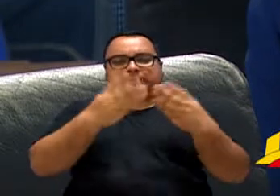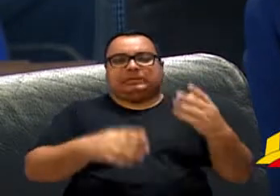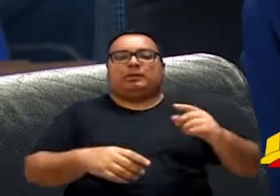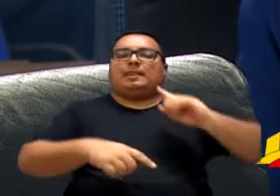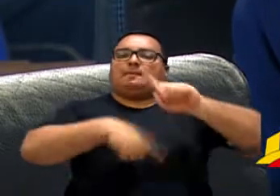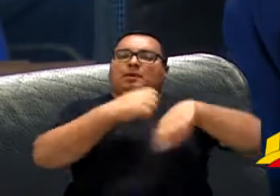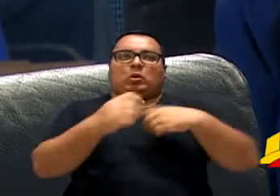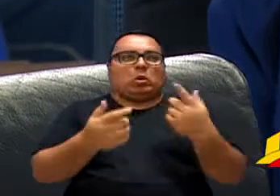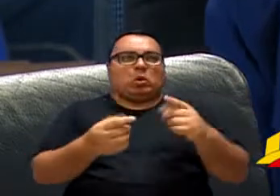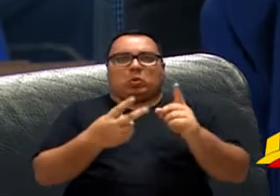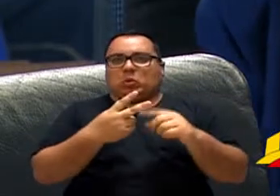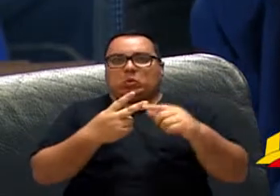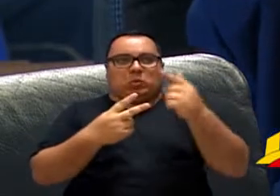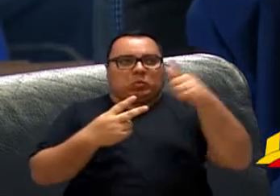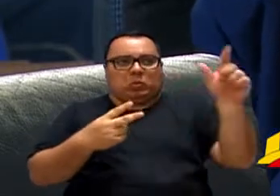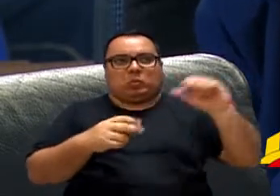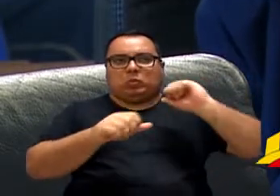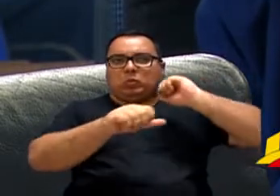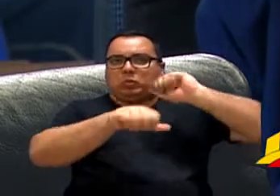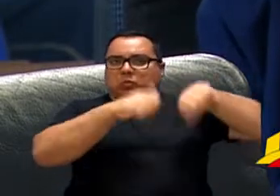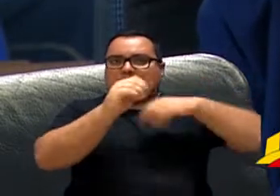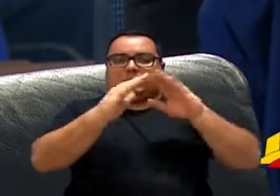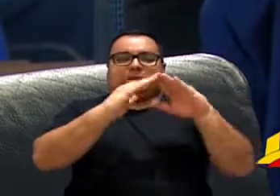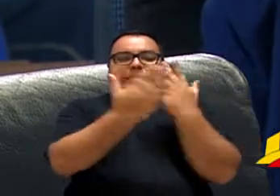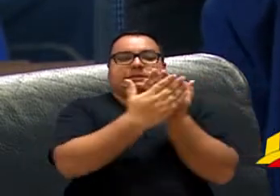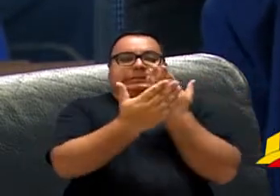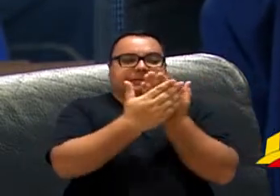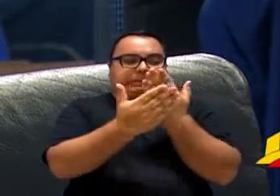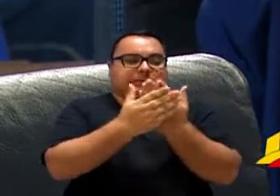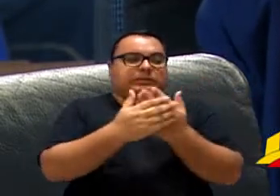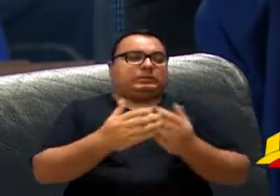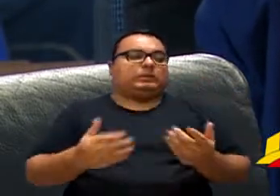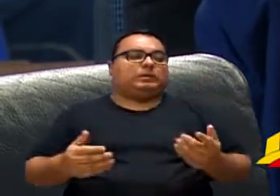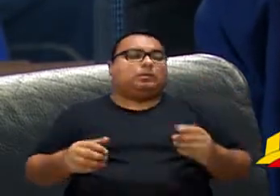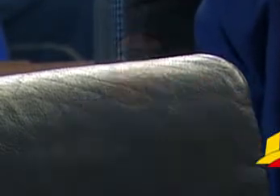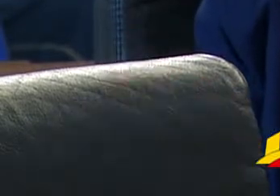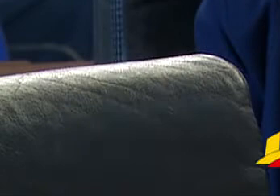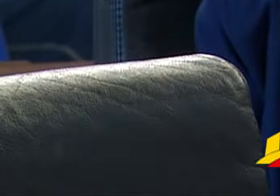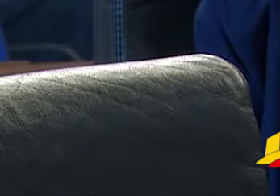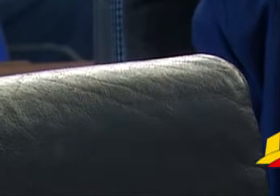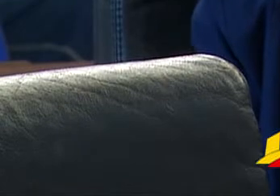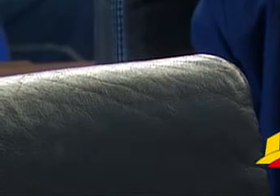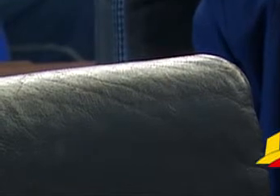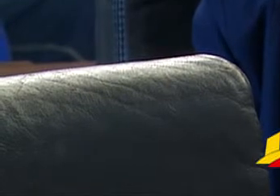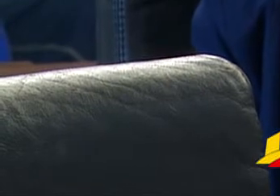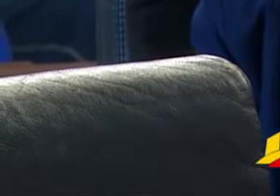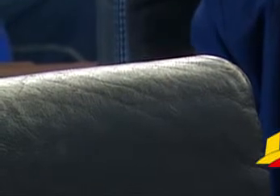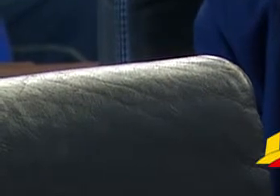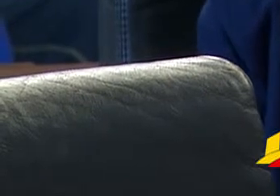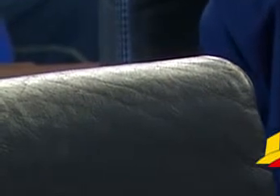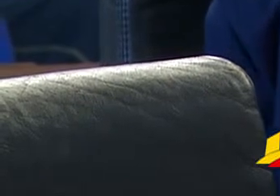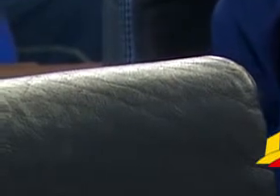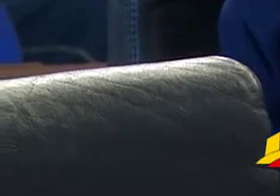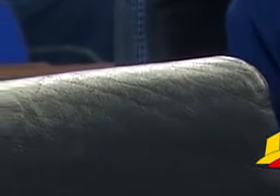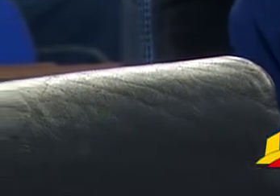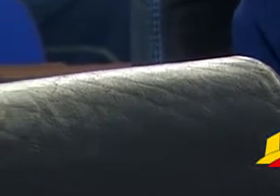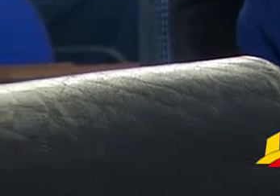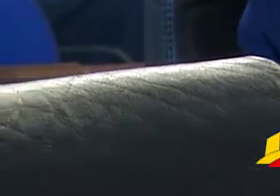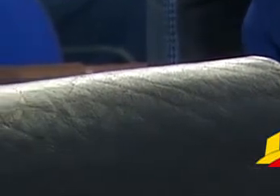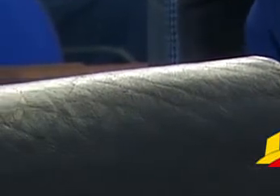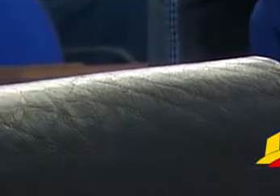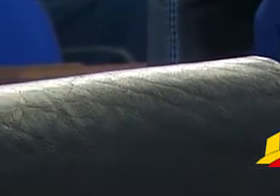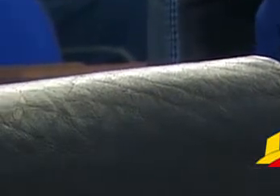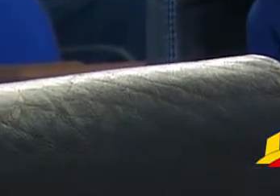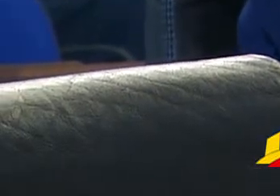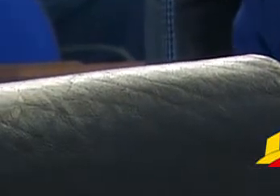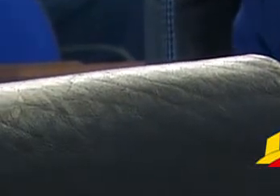também não a escola do Itavuvu também vereadora ela foi desativada virou cocheira de cavalo só não